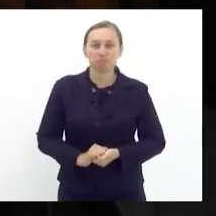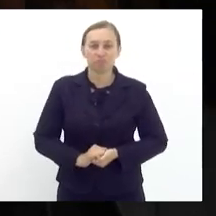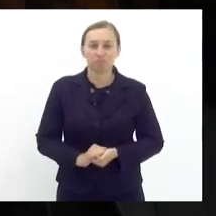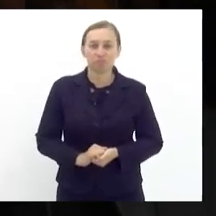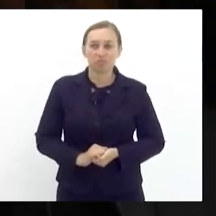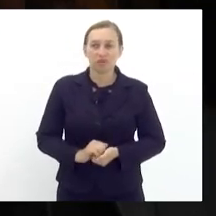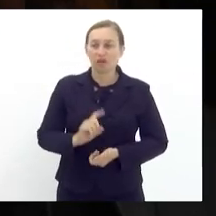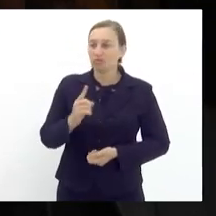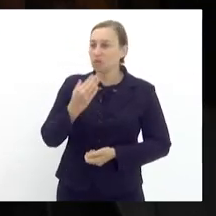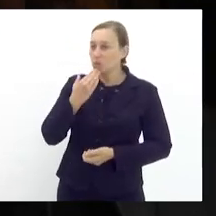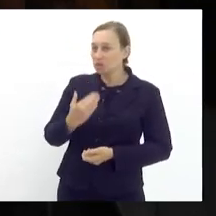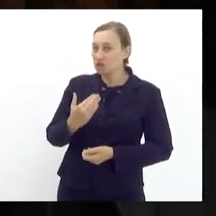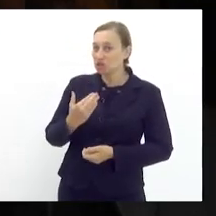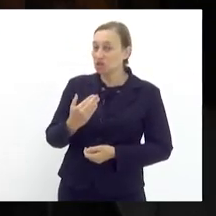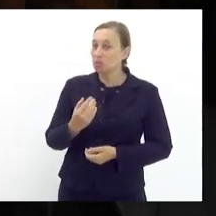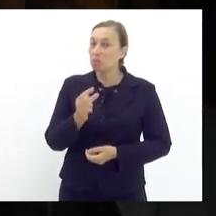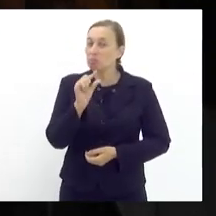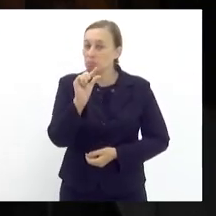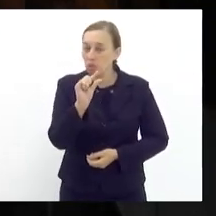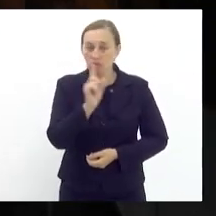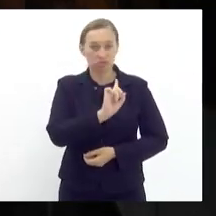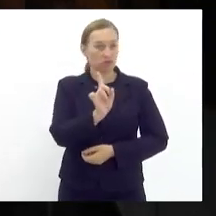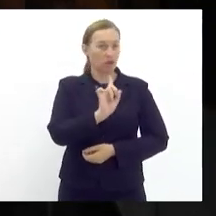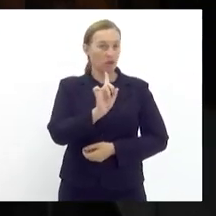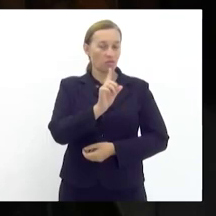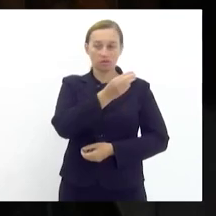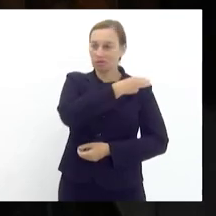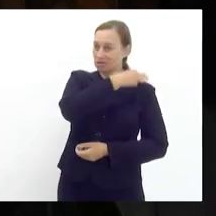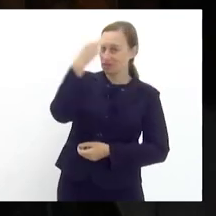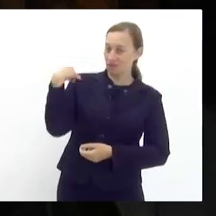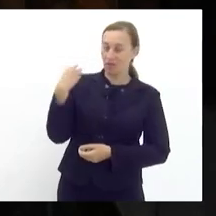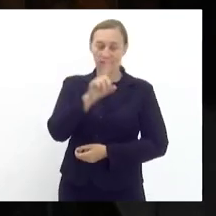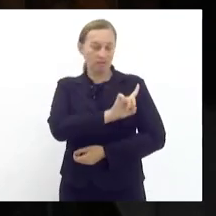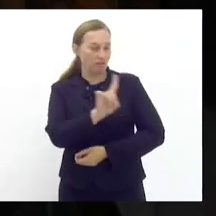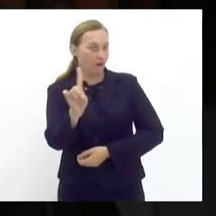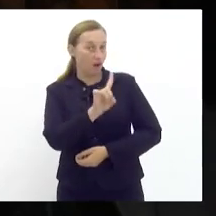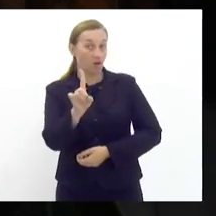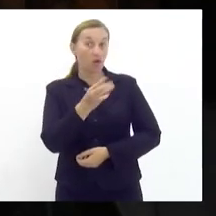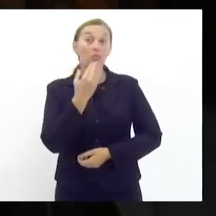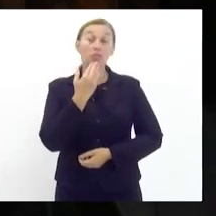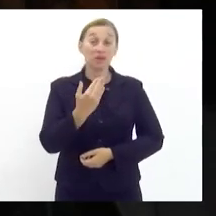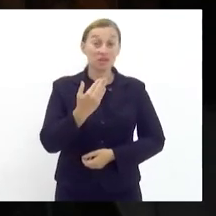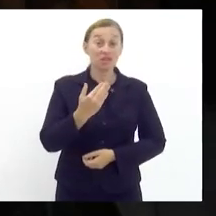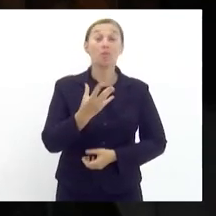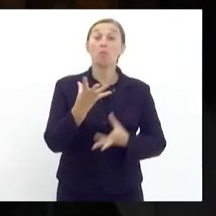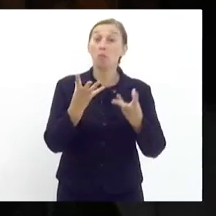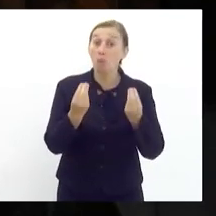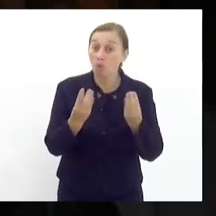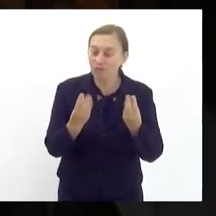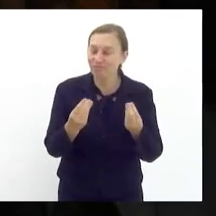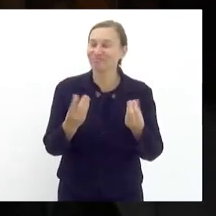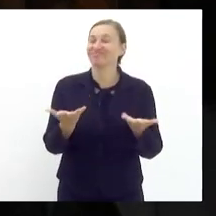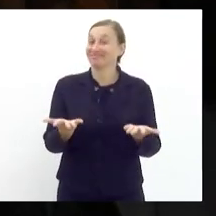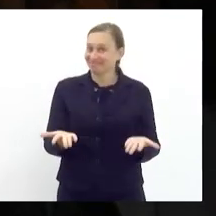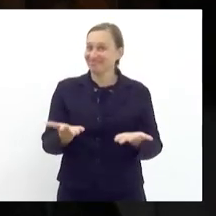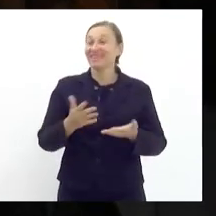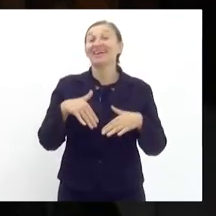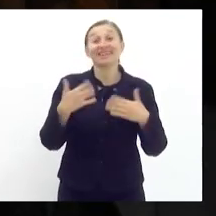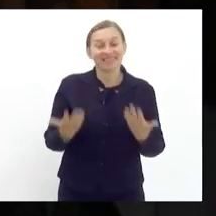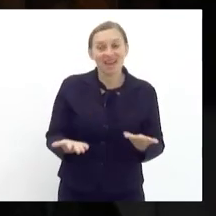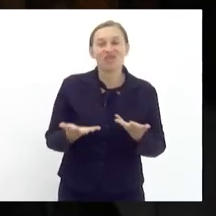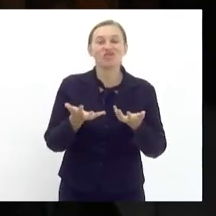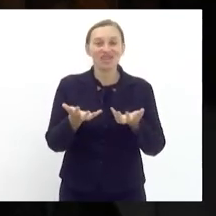eu não pedi pouco a nossa senhora não deputada não pedi pouco pedi bastante Então